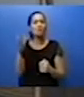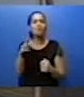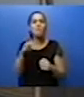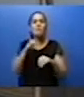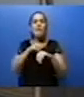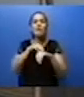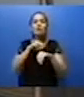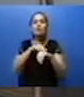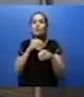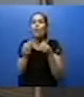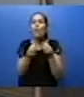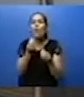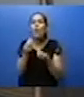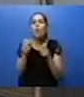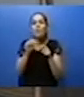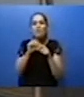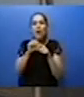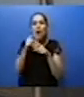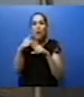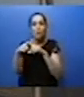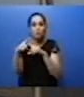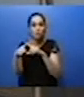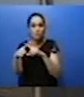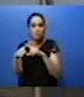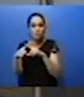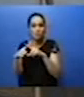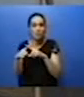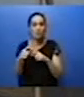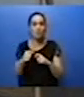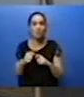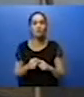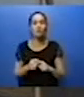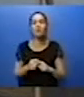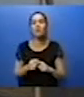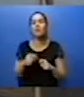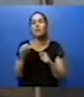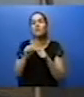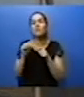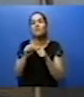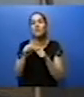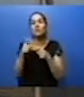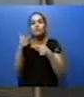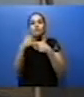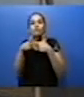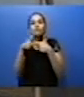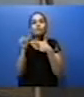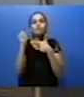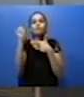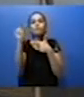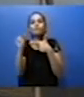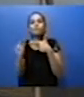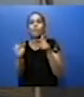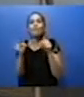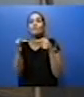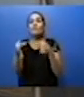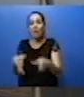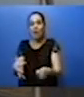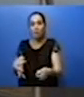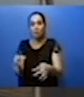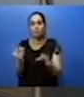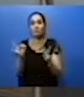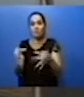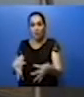multiplicação o pai estudo direto simplificar no final o gol